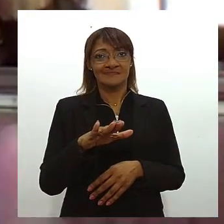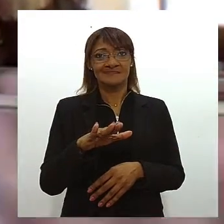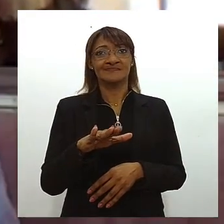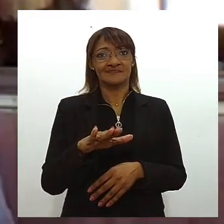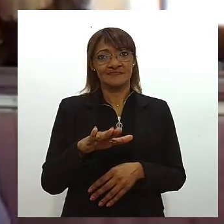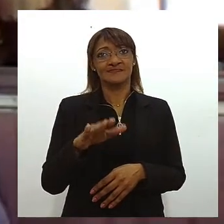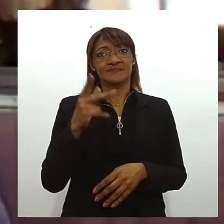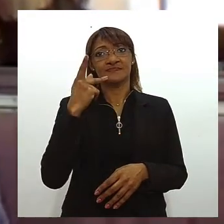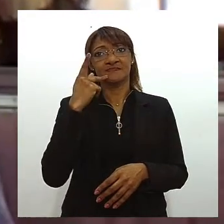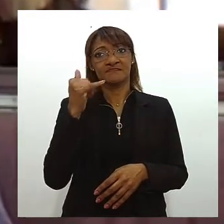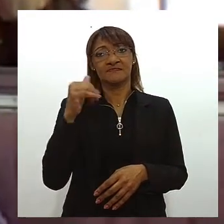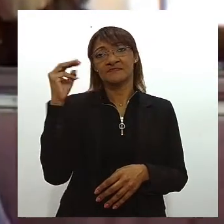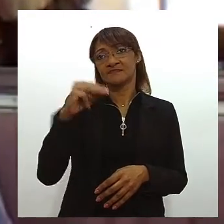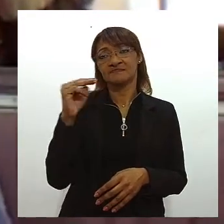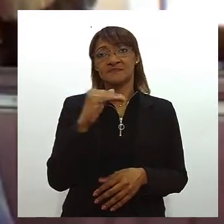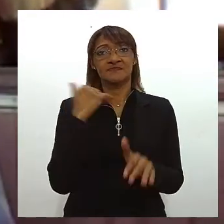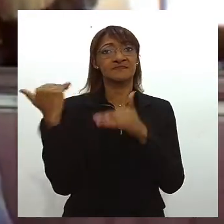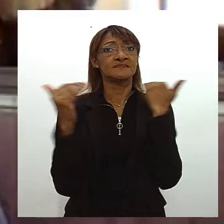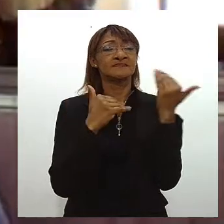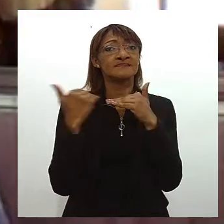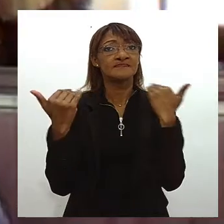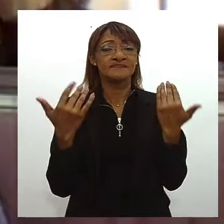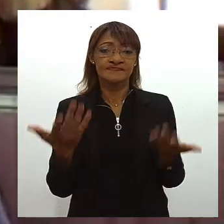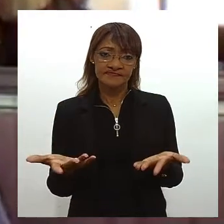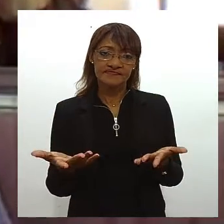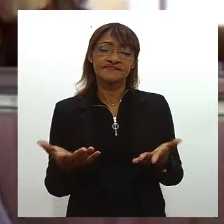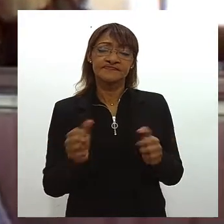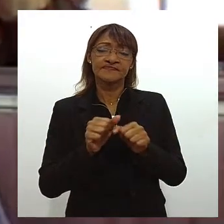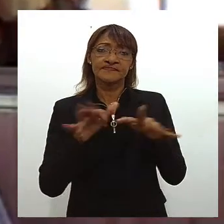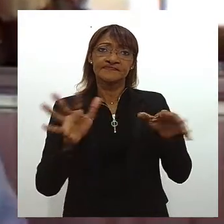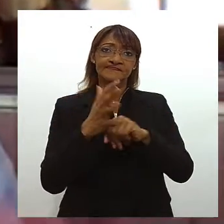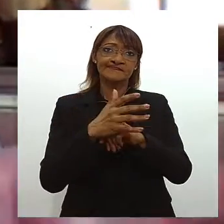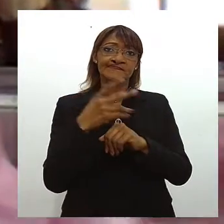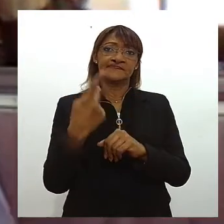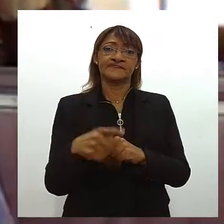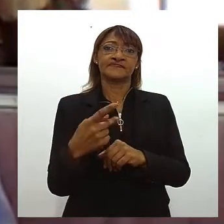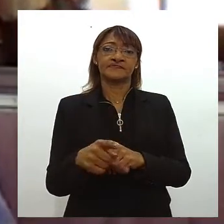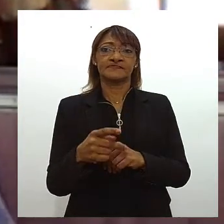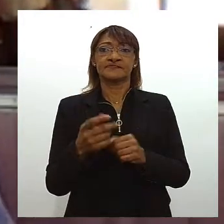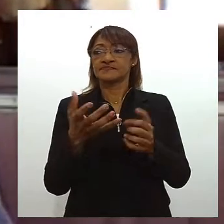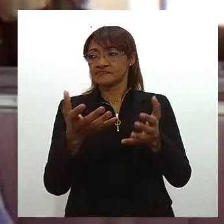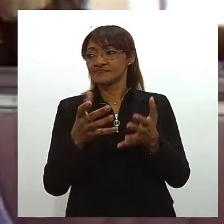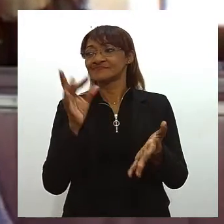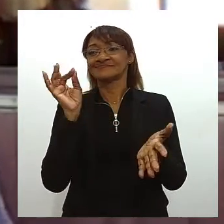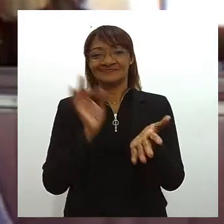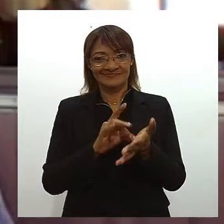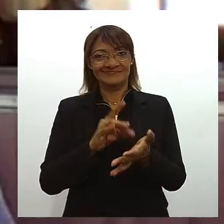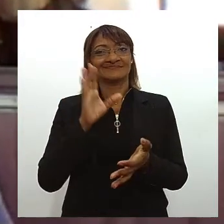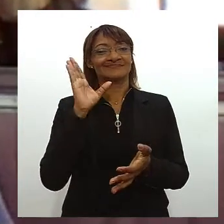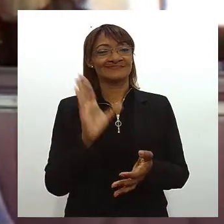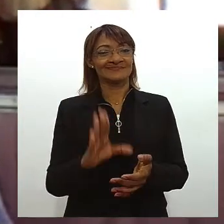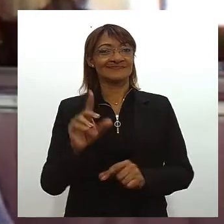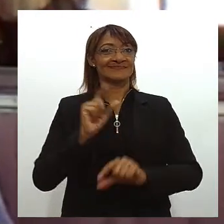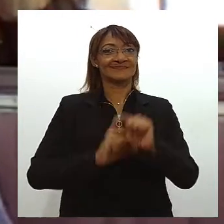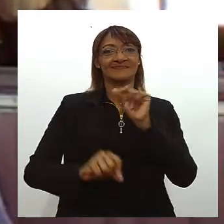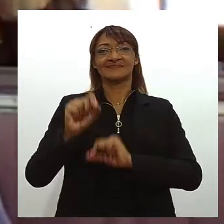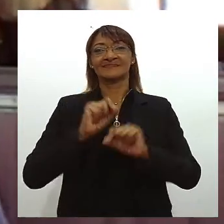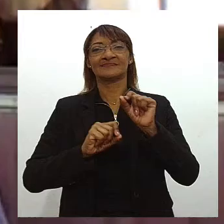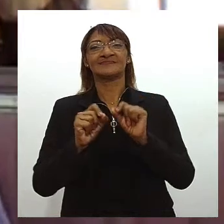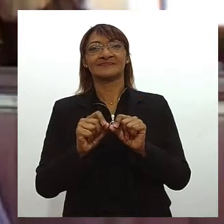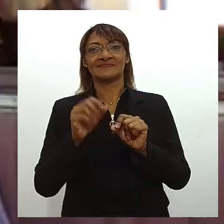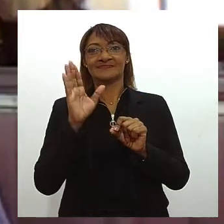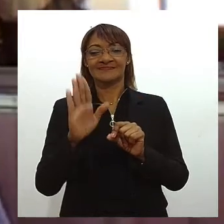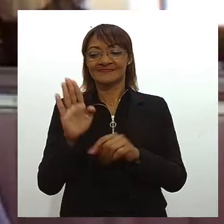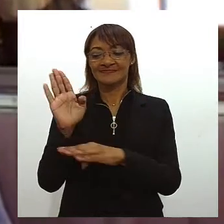responsáveis, mortos durante essa pandemia, e isso também nos desafia a buscar instrumentos de proteção, de cuidado, de assistência a